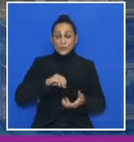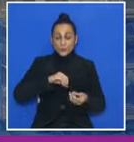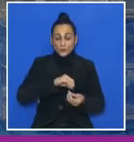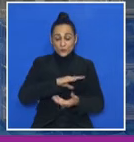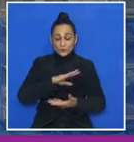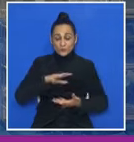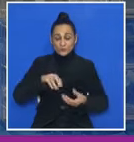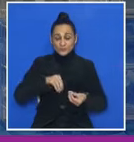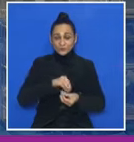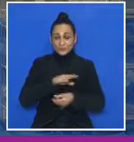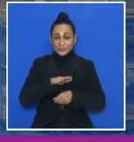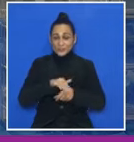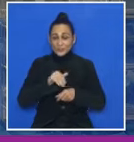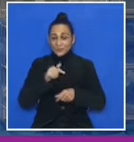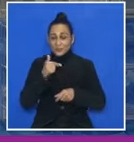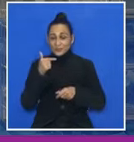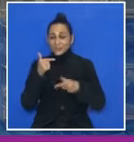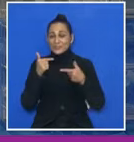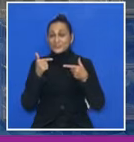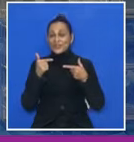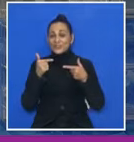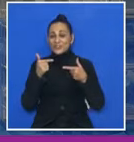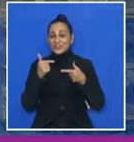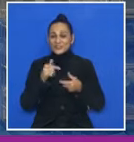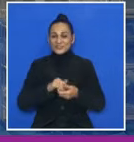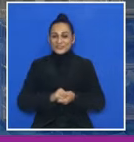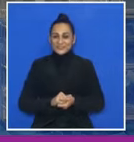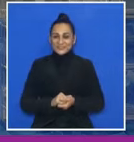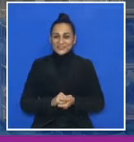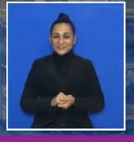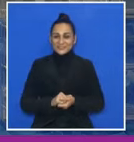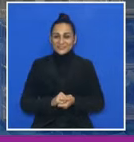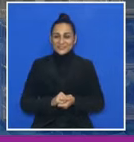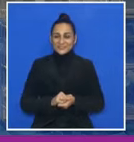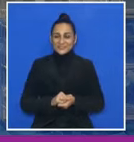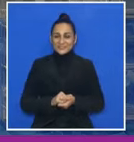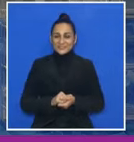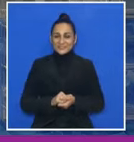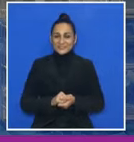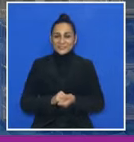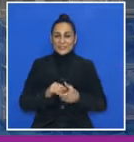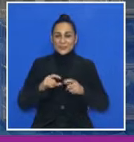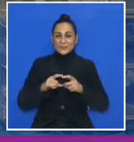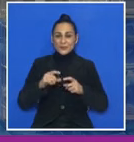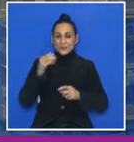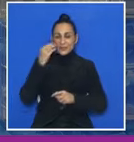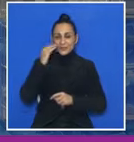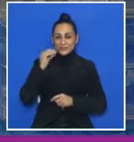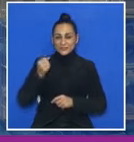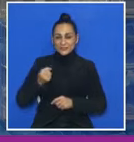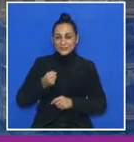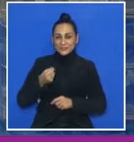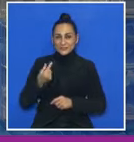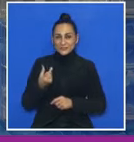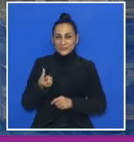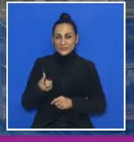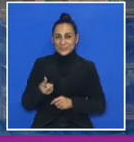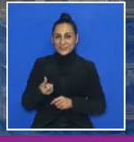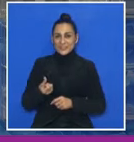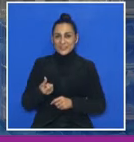globo segue girando, você chamando, a sorte chegando. Bola rosa, número 16.